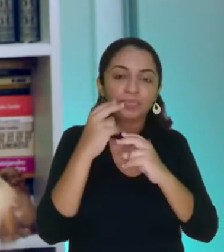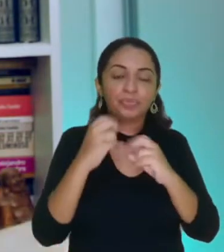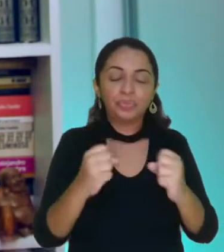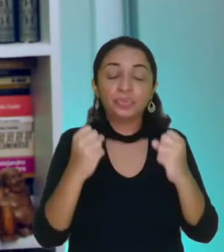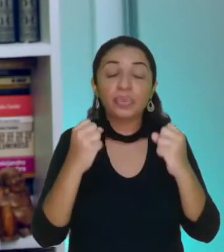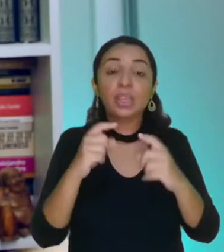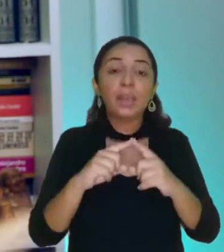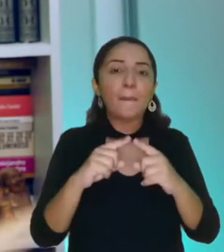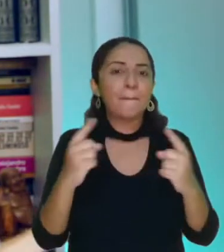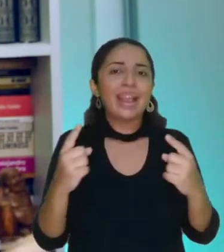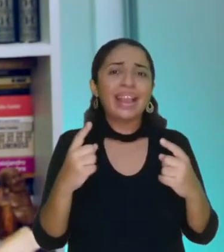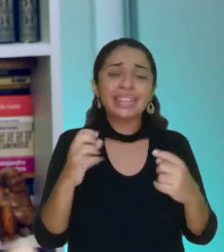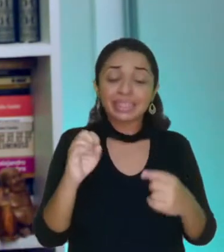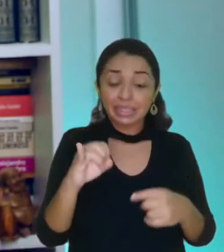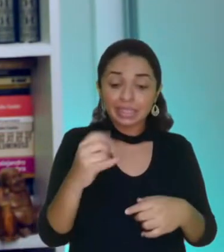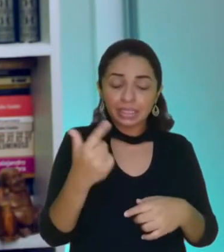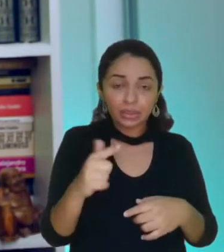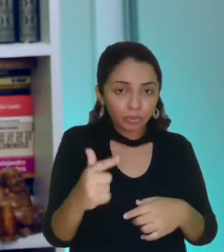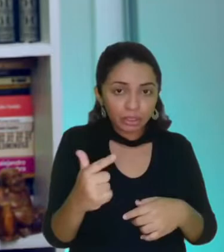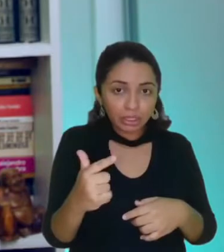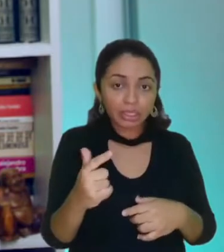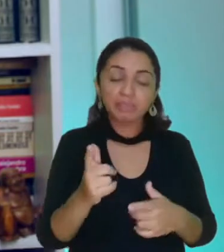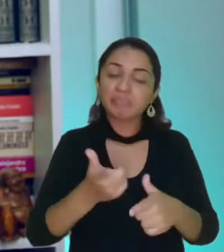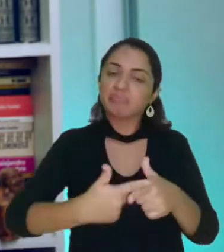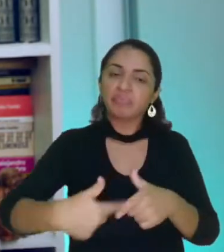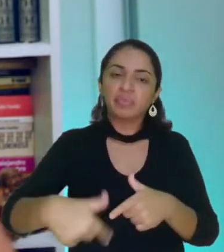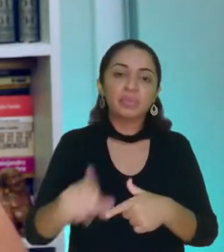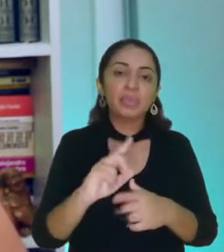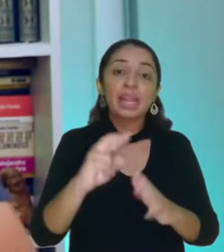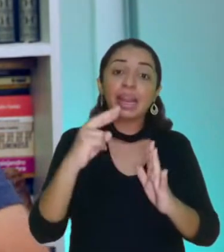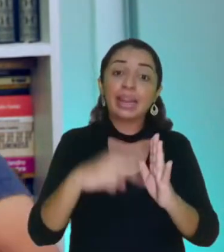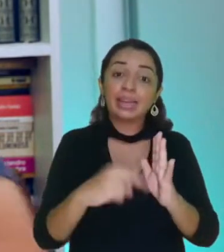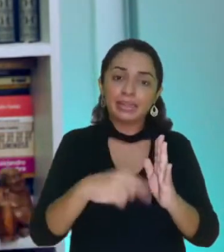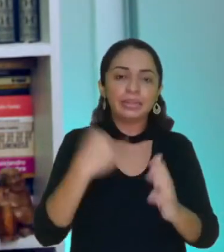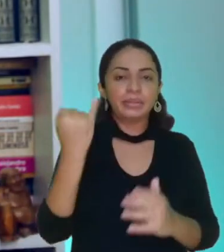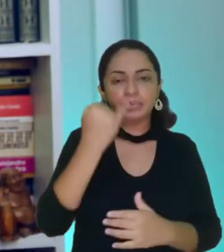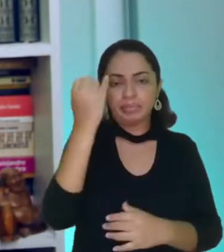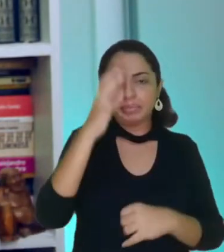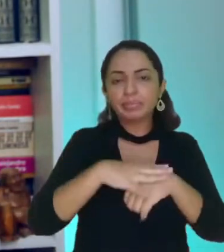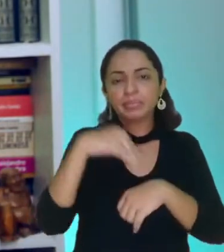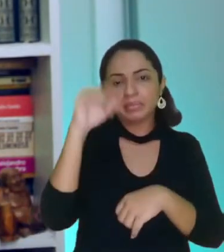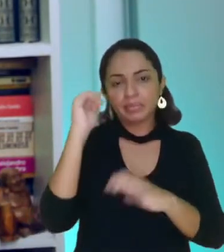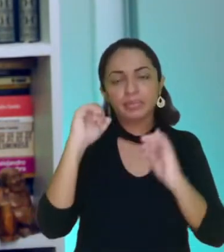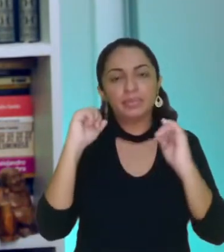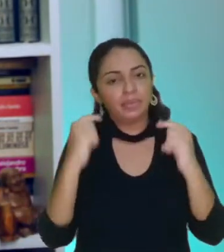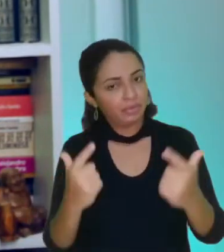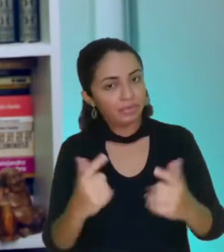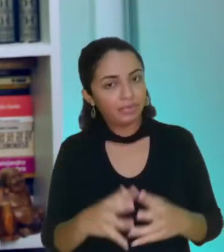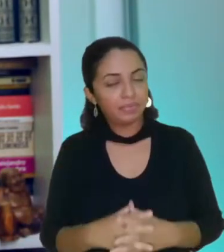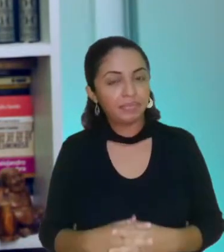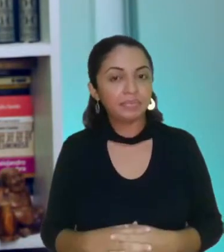não se perturbe por conta disso. Aproveite a leitura, que é muito mais importante.